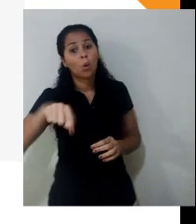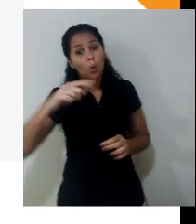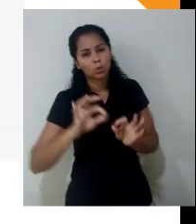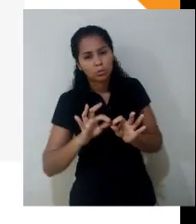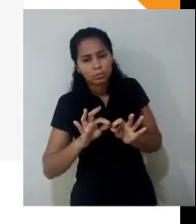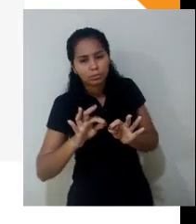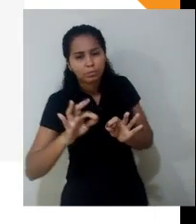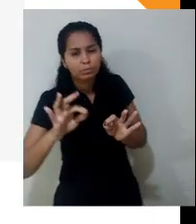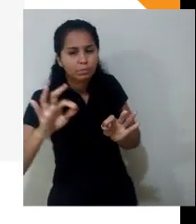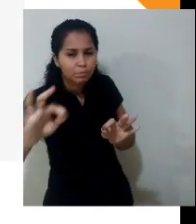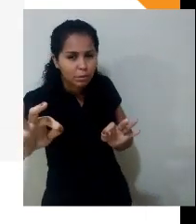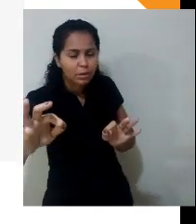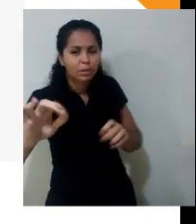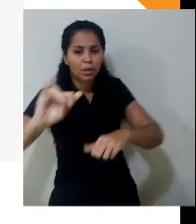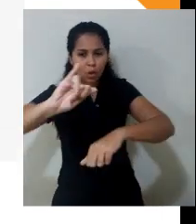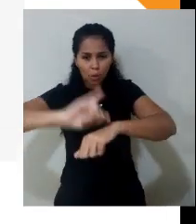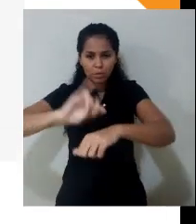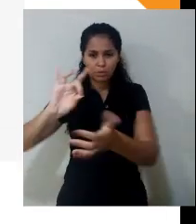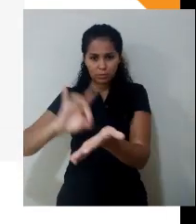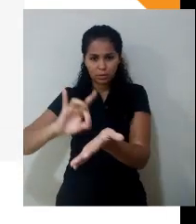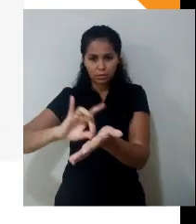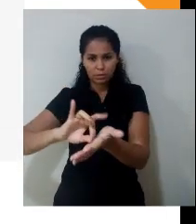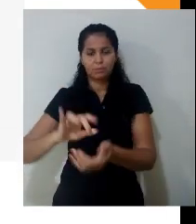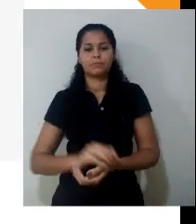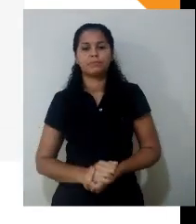comprimento correspondente no objeto real.